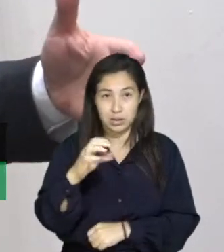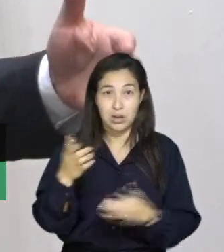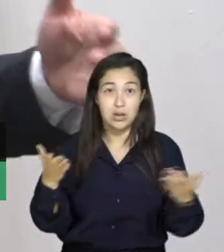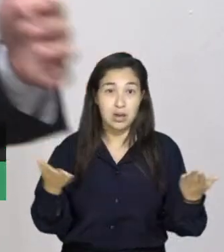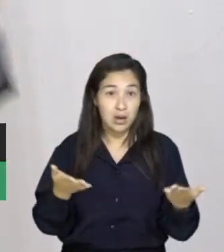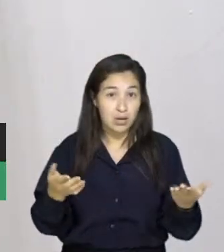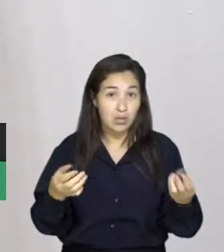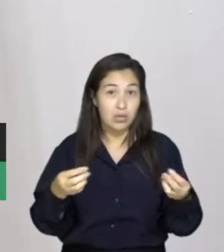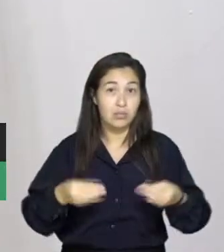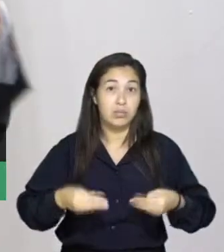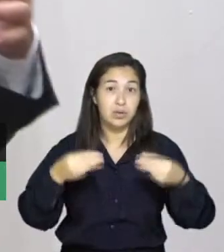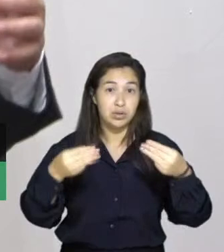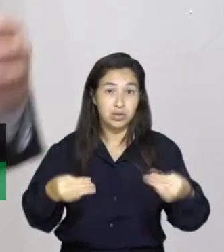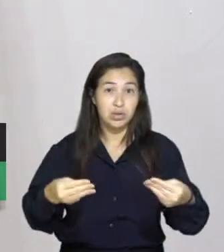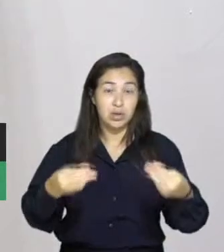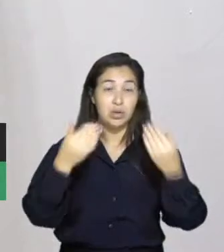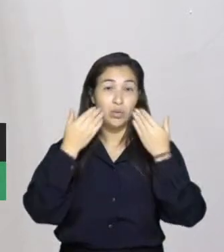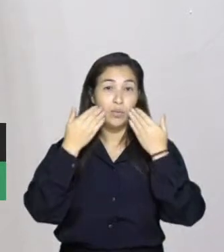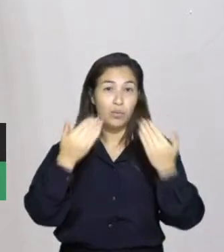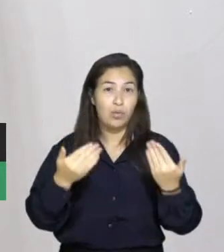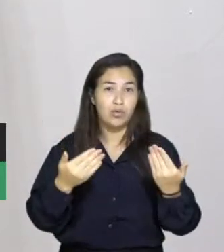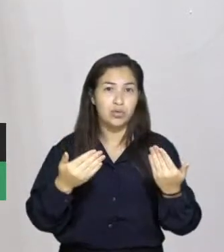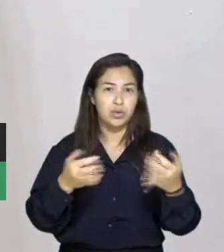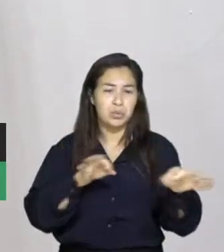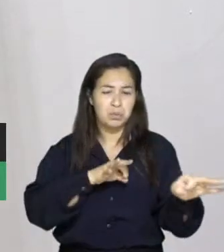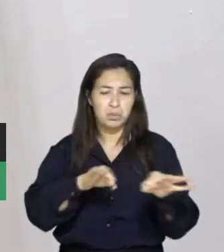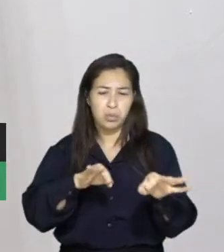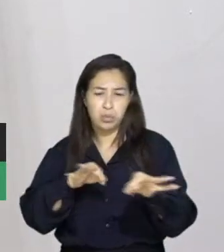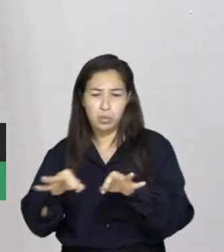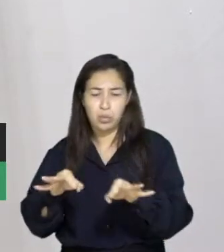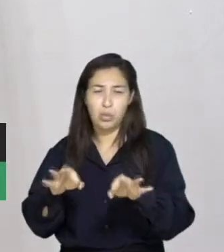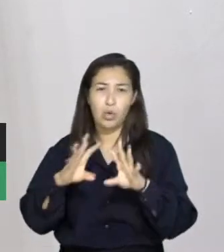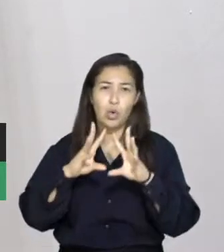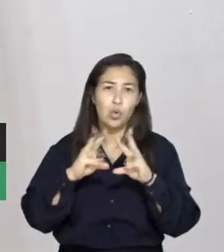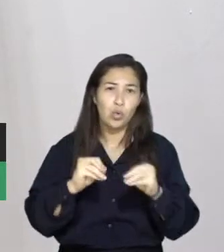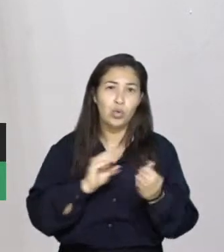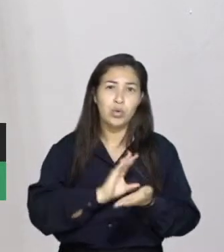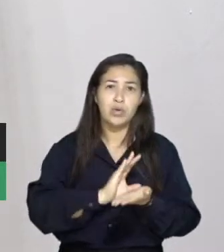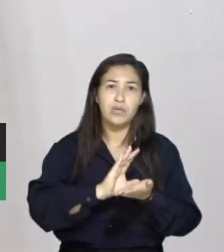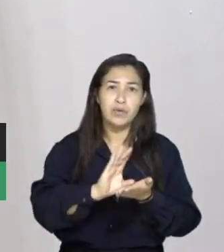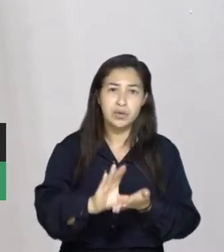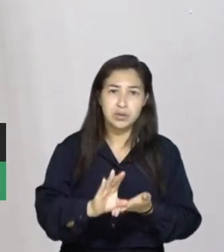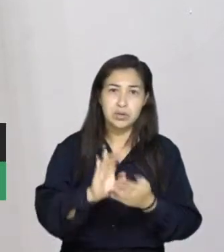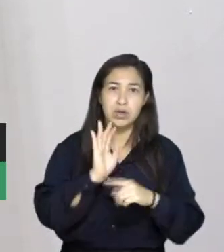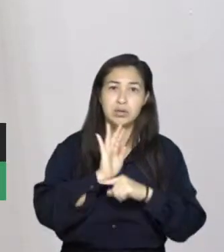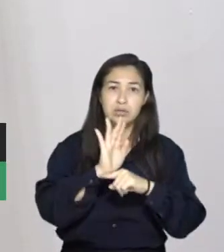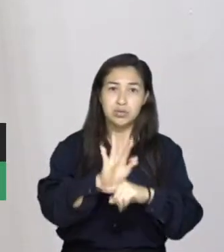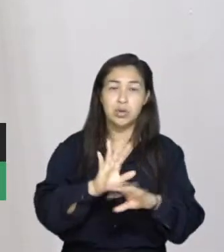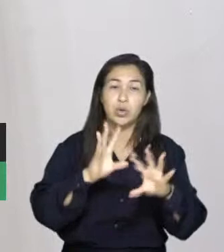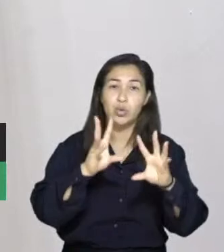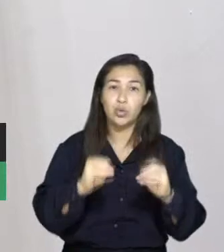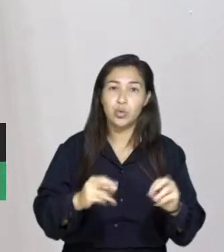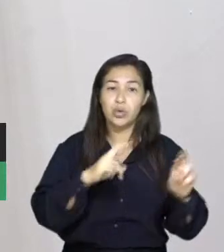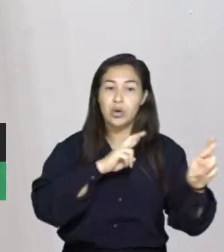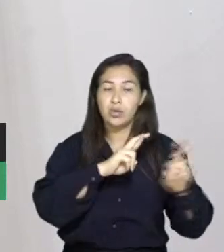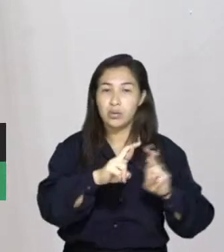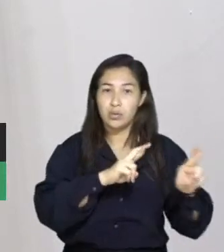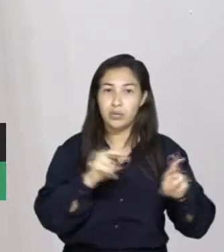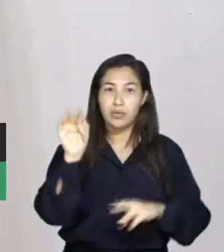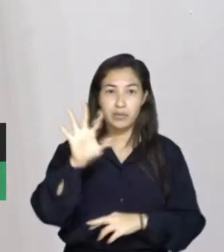apresenta um cronograma de investimentos contemplando todas as rodovias federais, as adaptações,